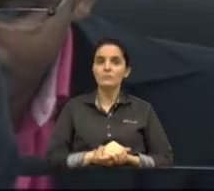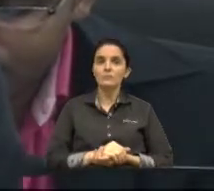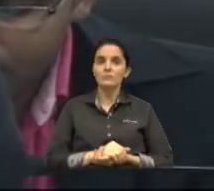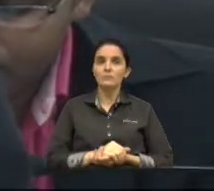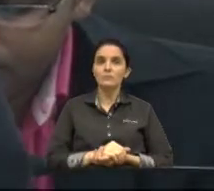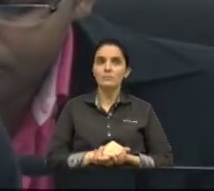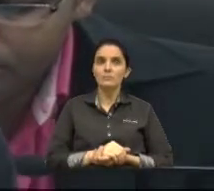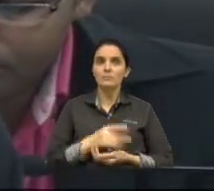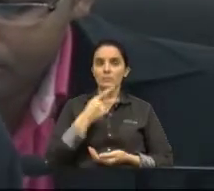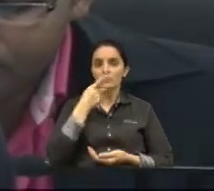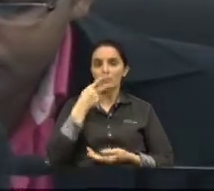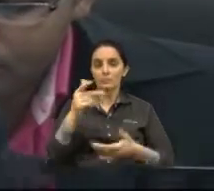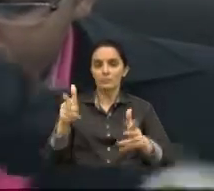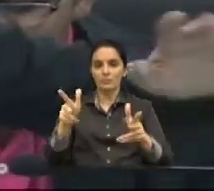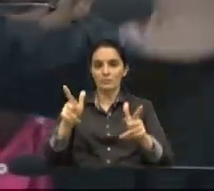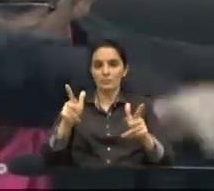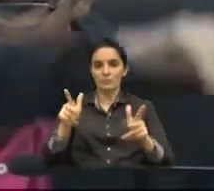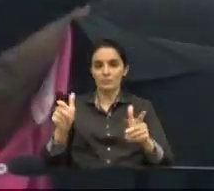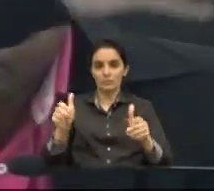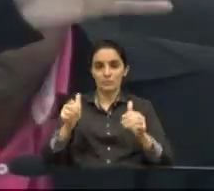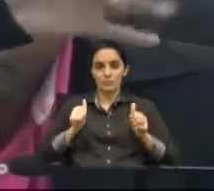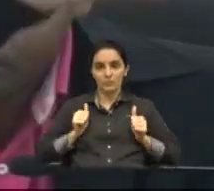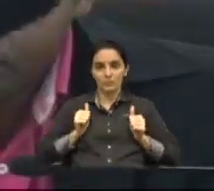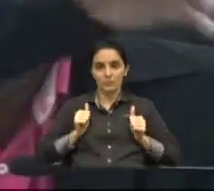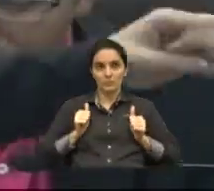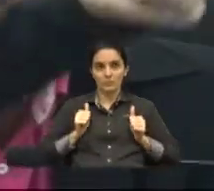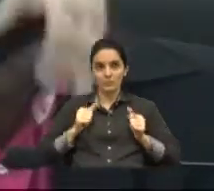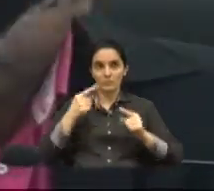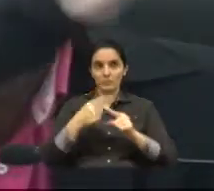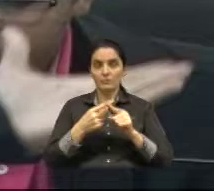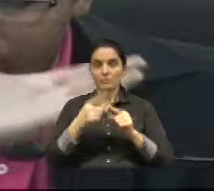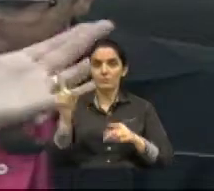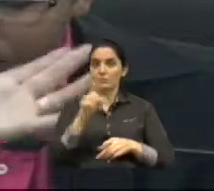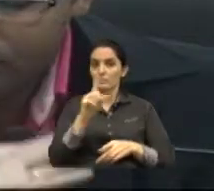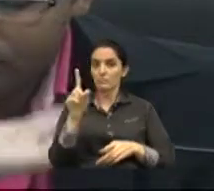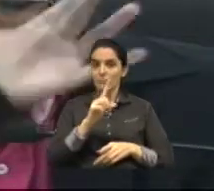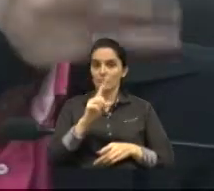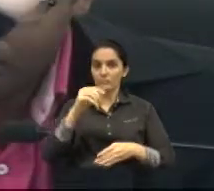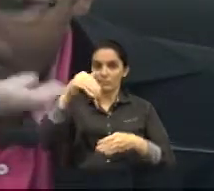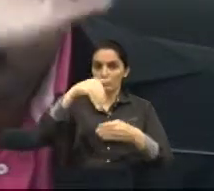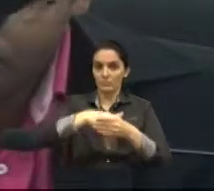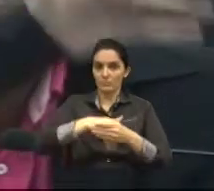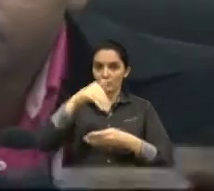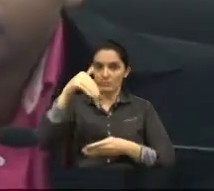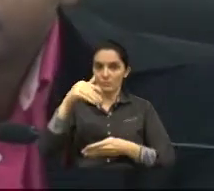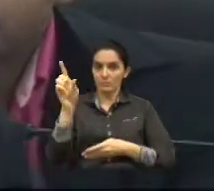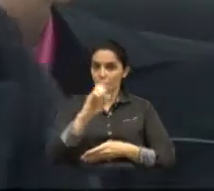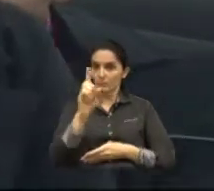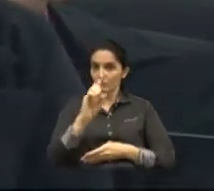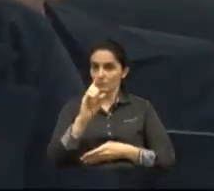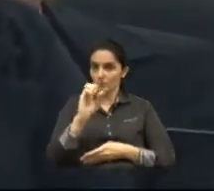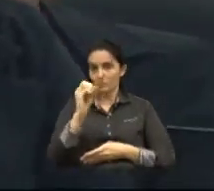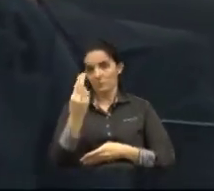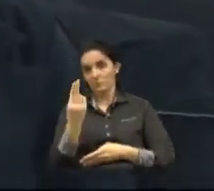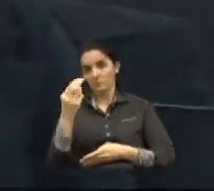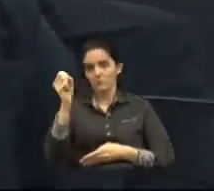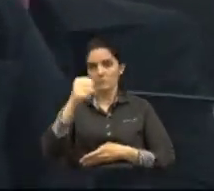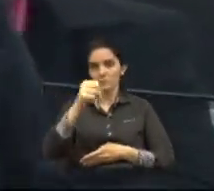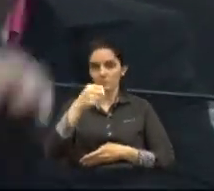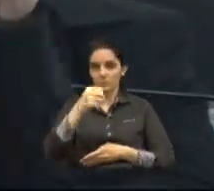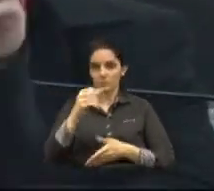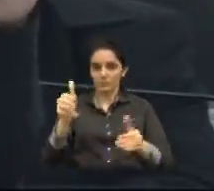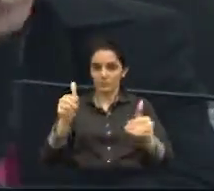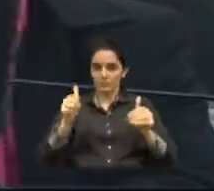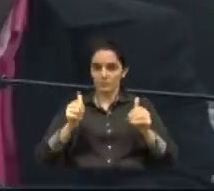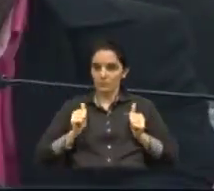da minha abstenção e explicar, primeiro, por que não votar na negativa, né, da moção, não sim ou não. Abstenção pelo fato